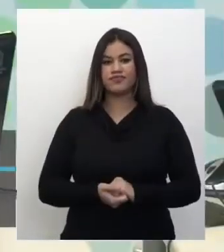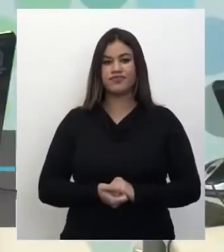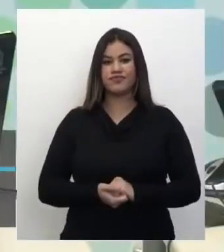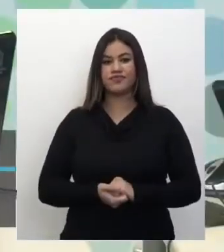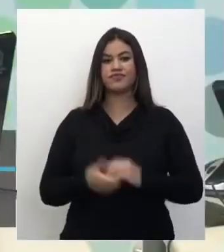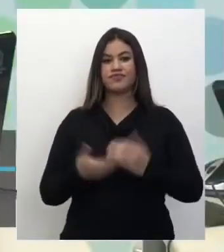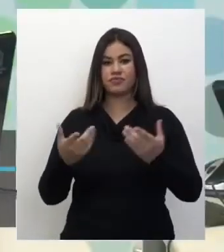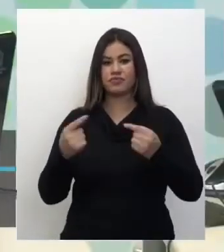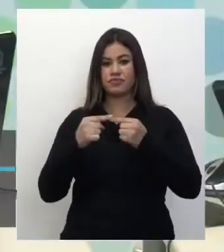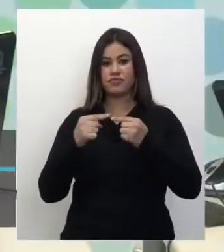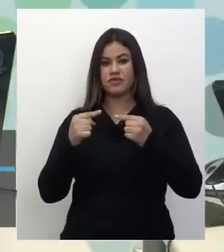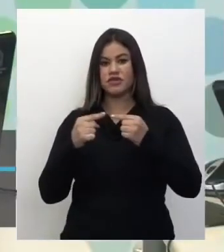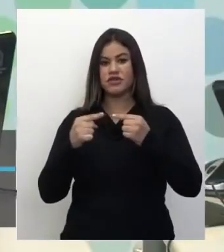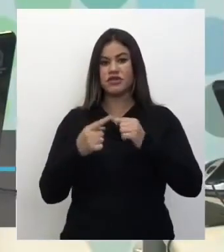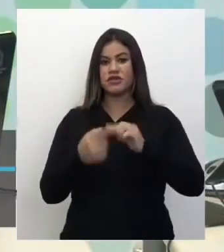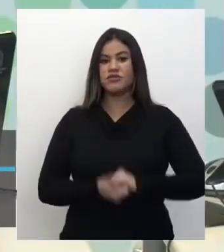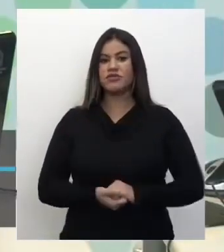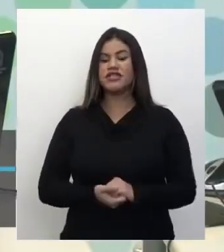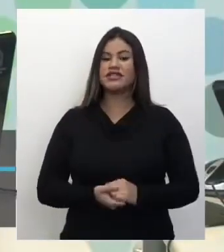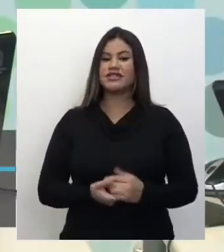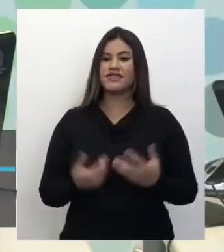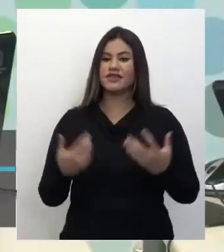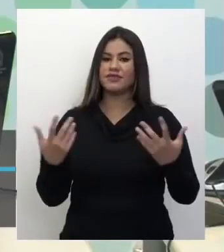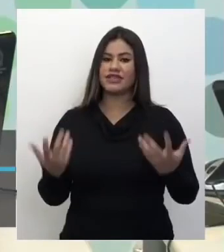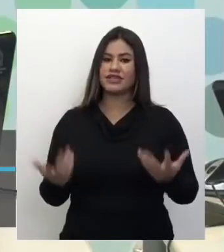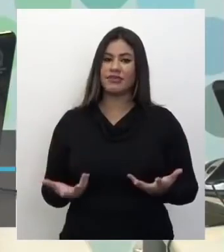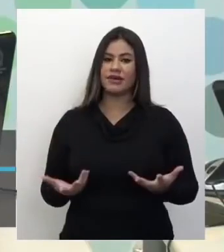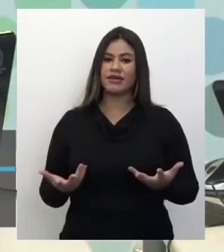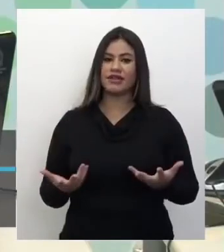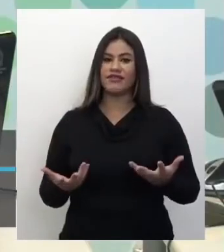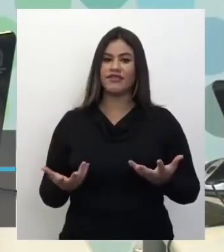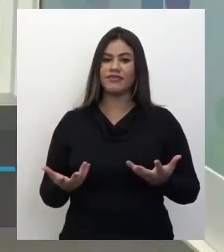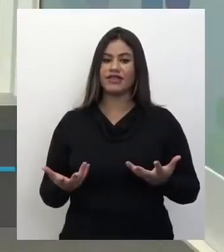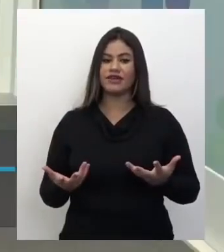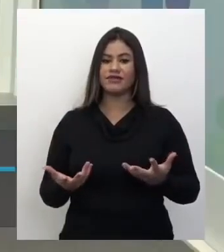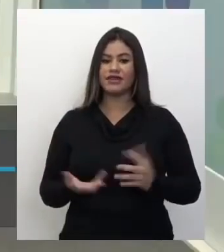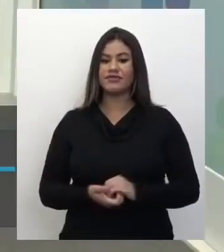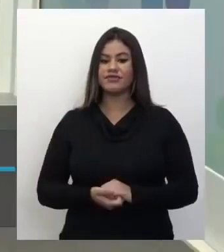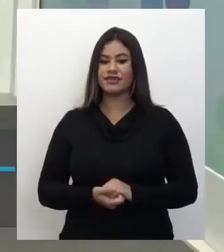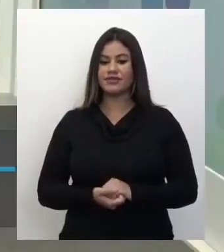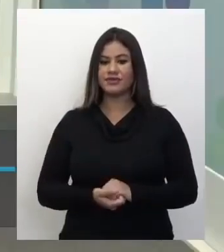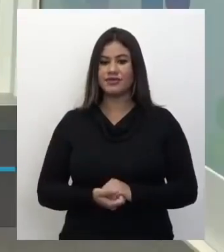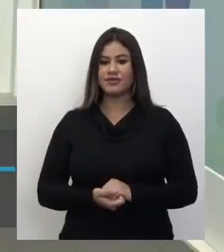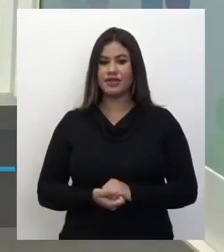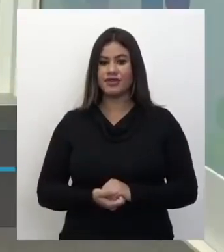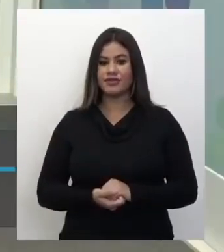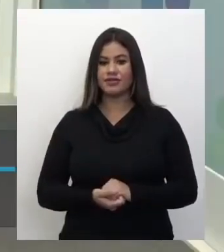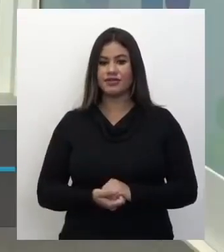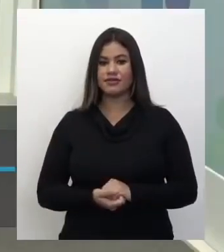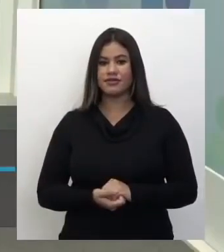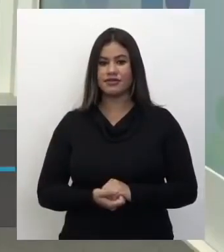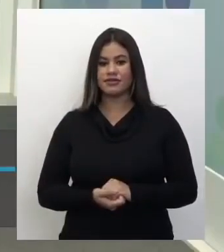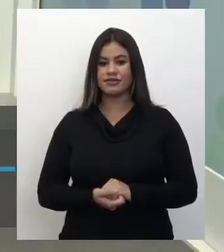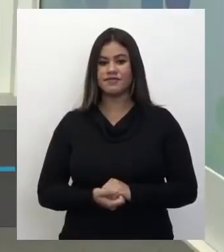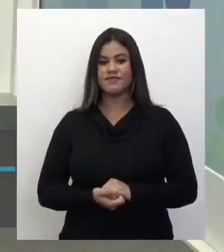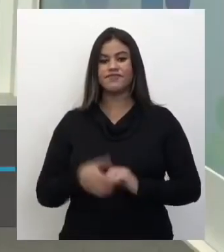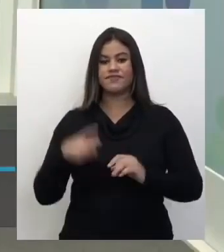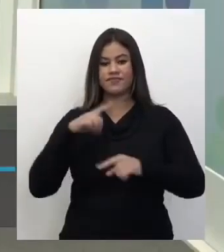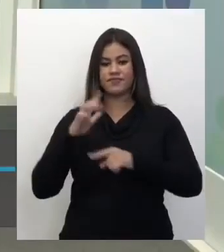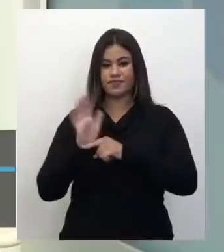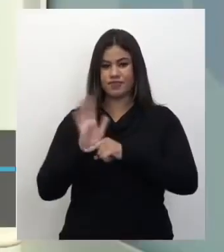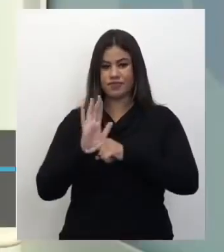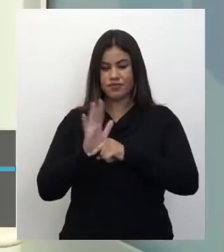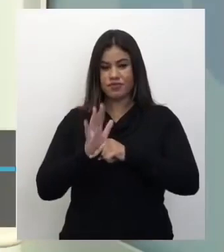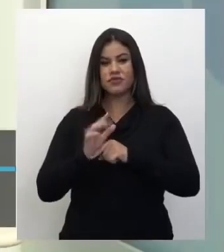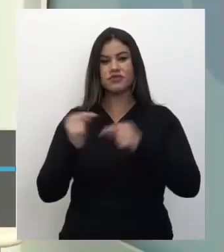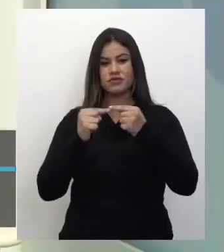dinâmica da aula, nós vamos ter um vídeo super bacana, né, professora? Isso mesmo. Mais um vídeo para vocês. É sobre